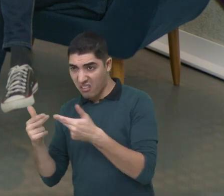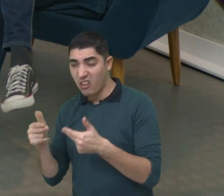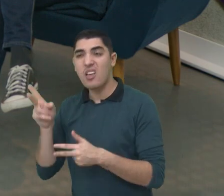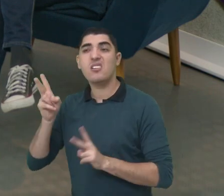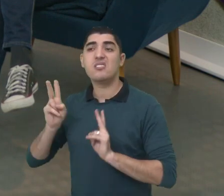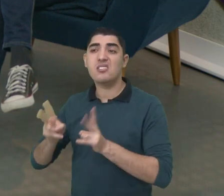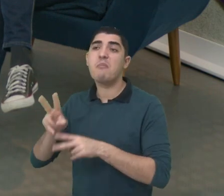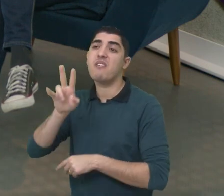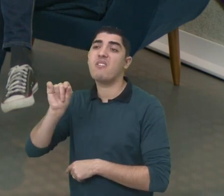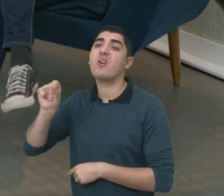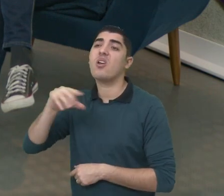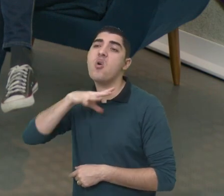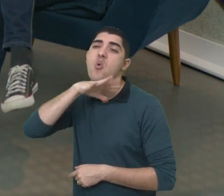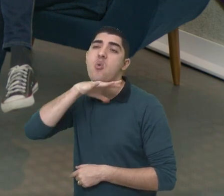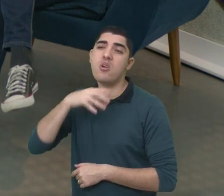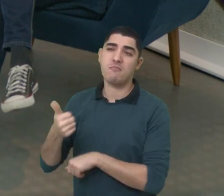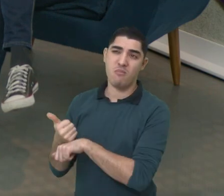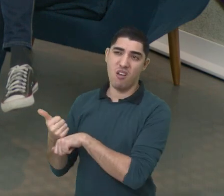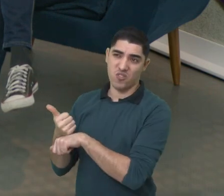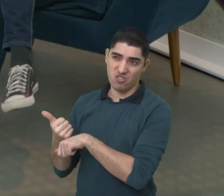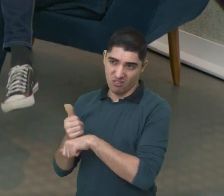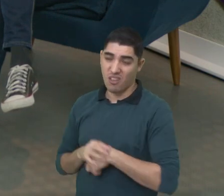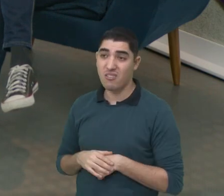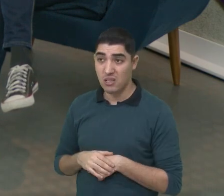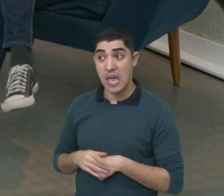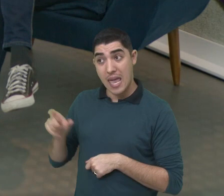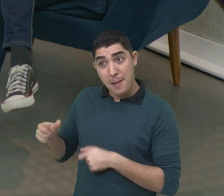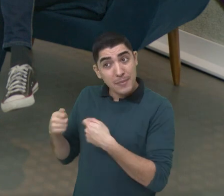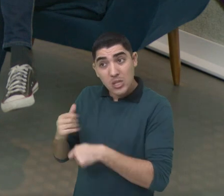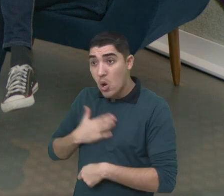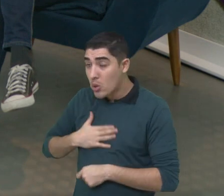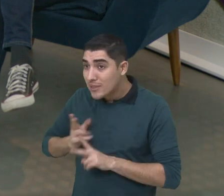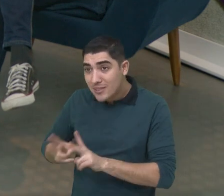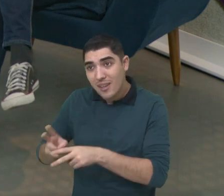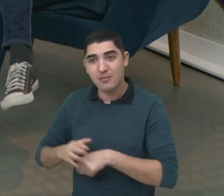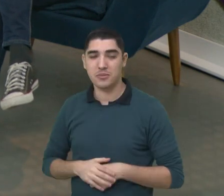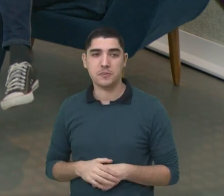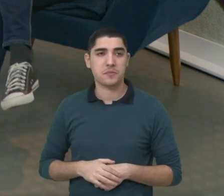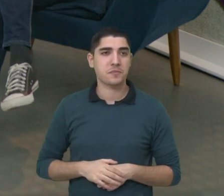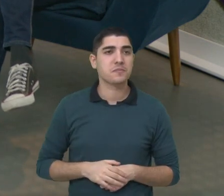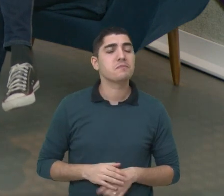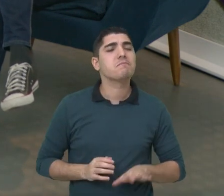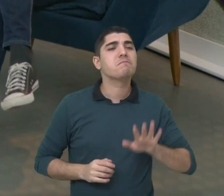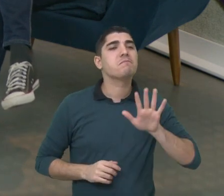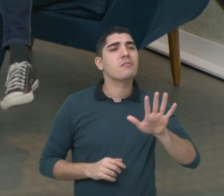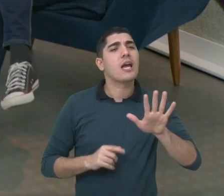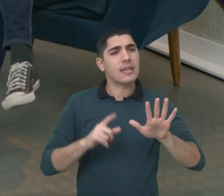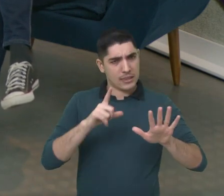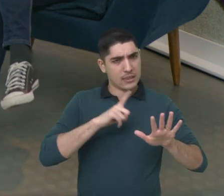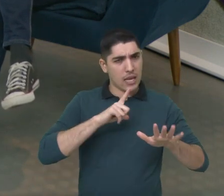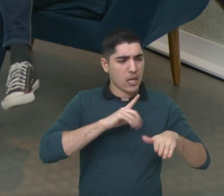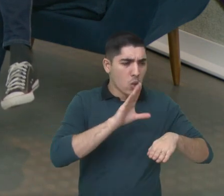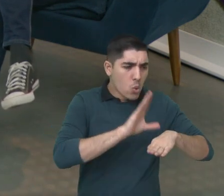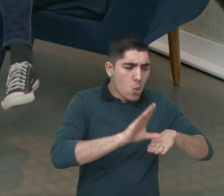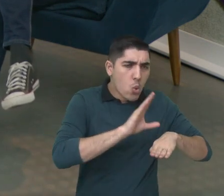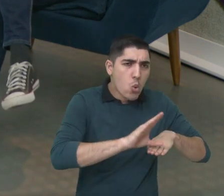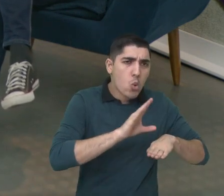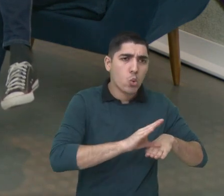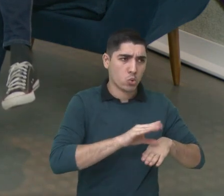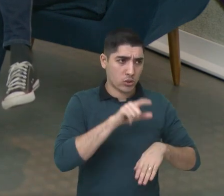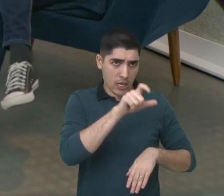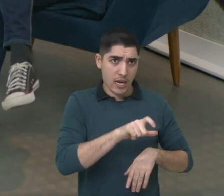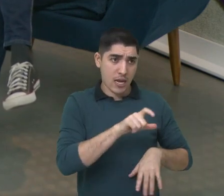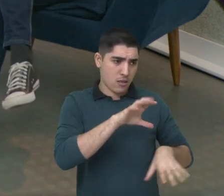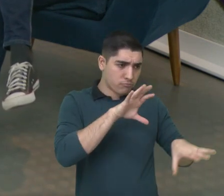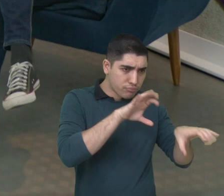ser sempre um mau profissional. Tá? Ele tem que gostar muito. Ana, agora existe um curso, né, uma formação